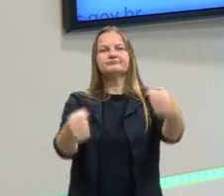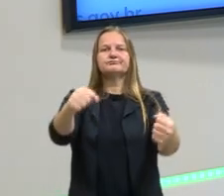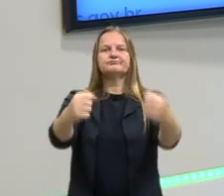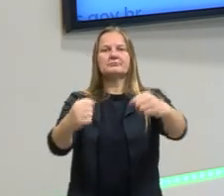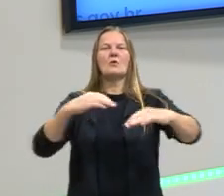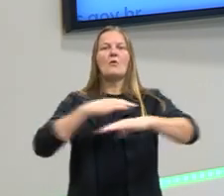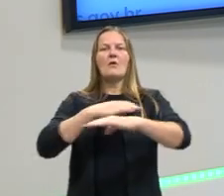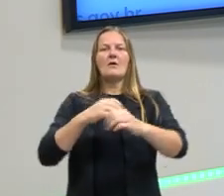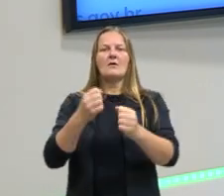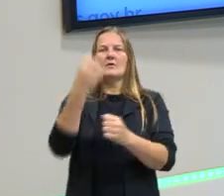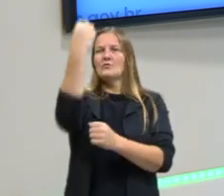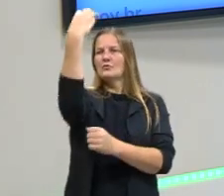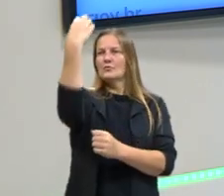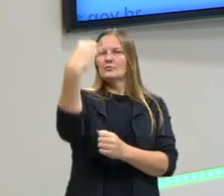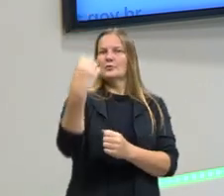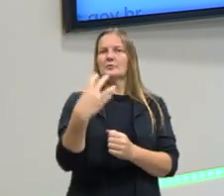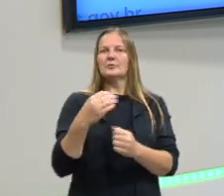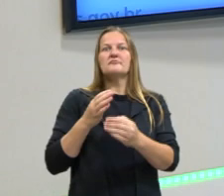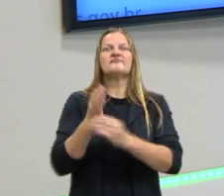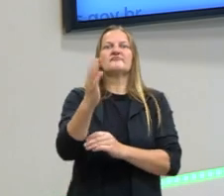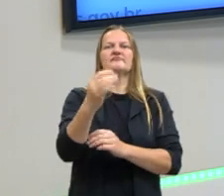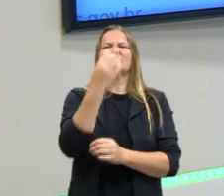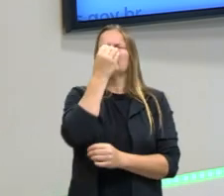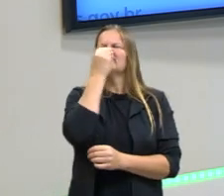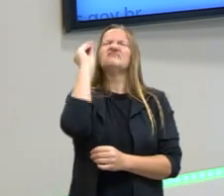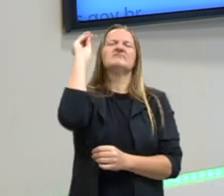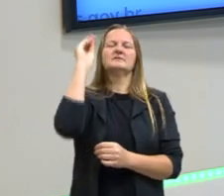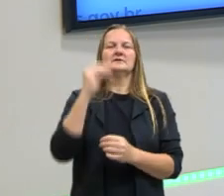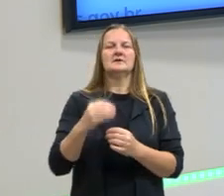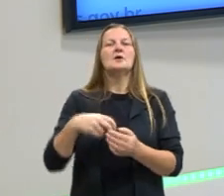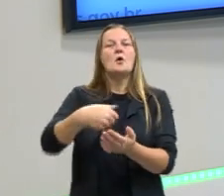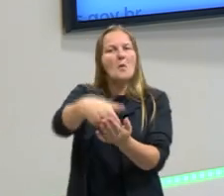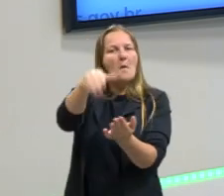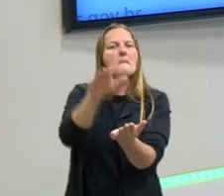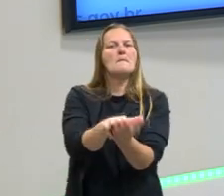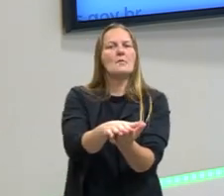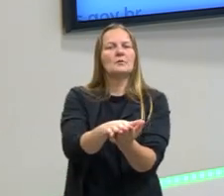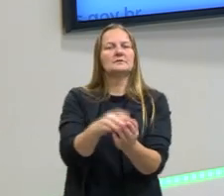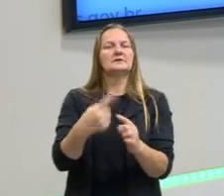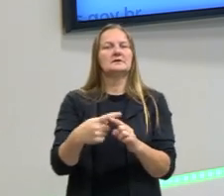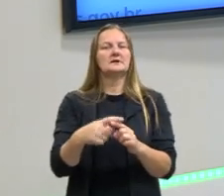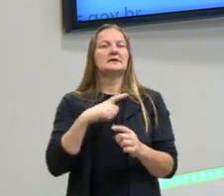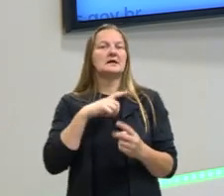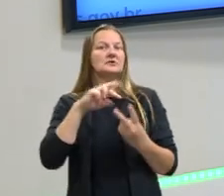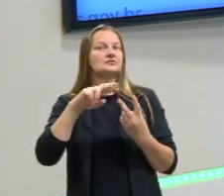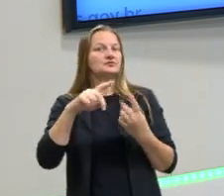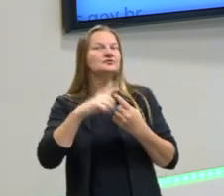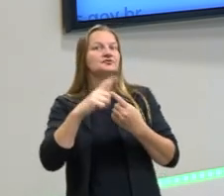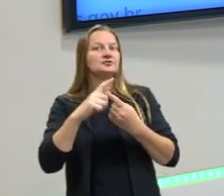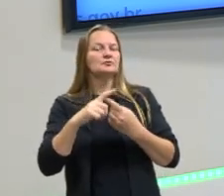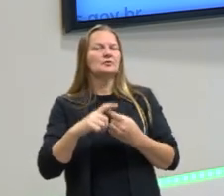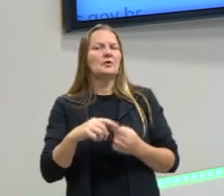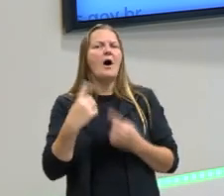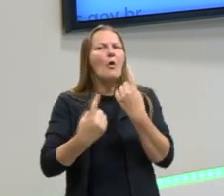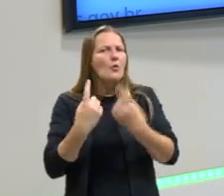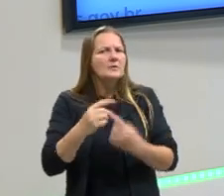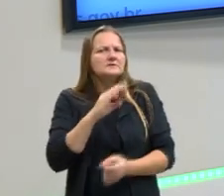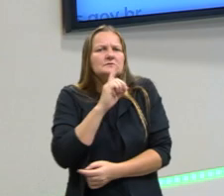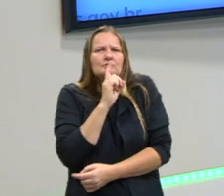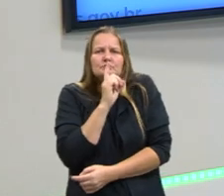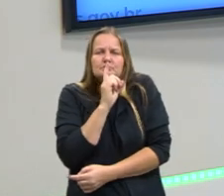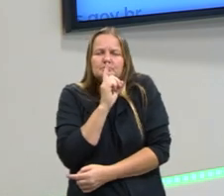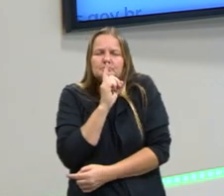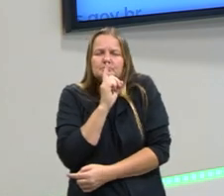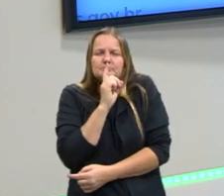uma um sinal você vai ser multado essa é uma coleção legal mas tem também com eles são e silenciosos né